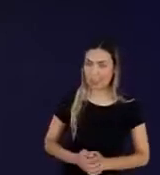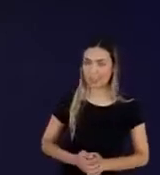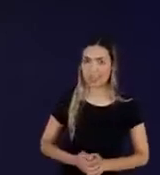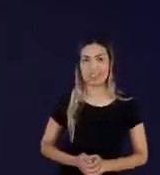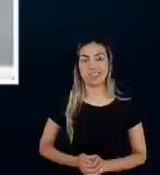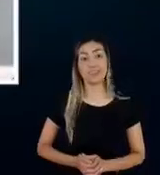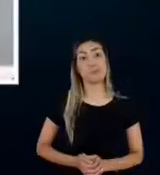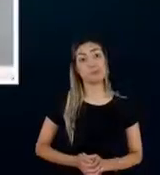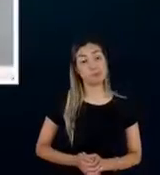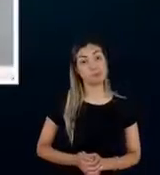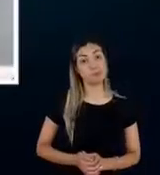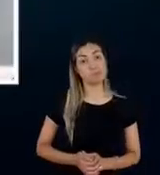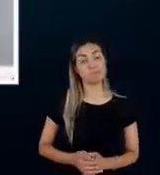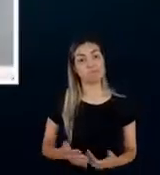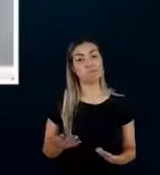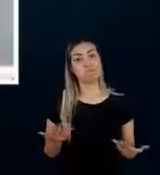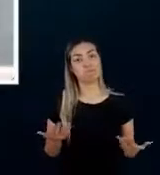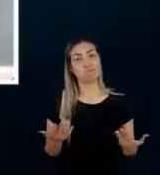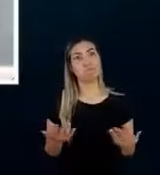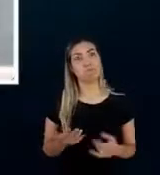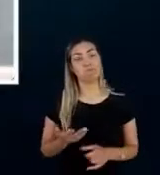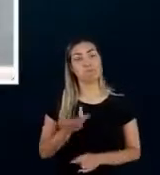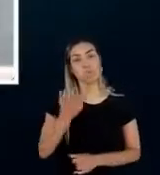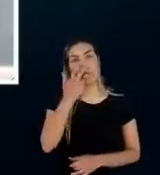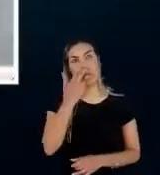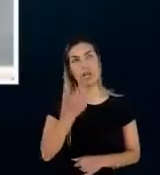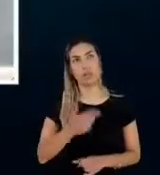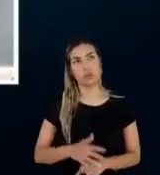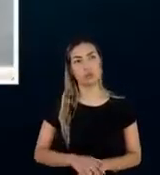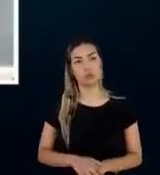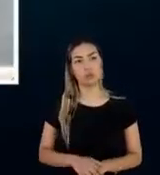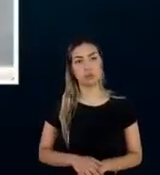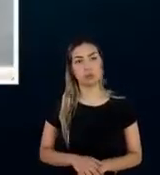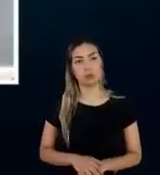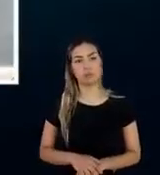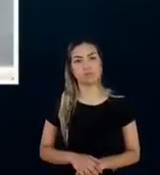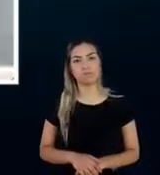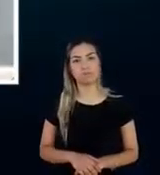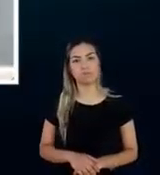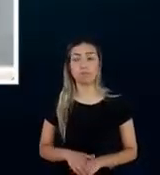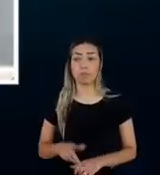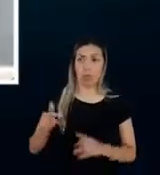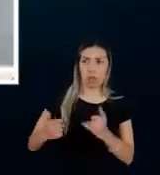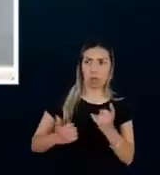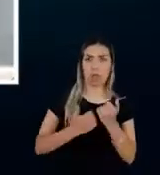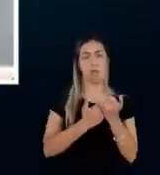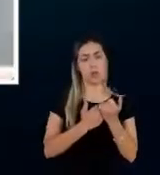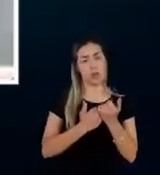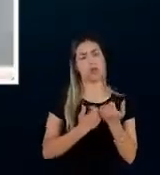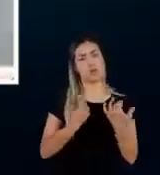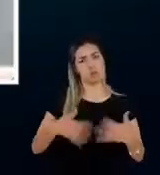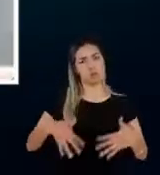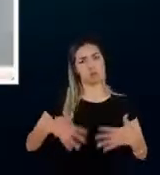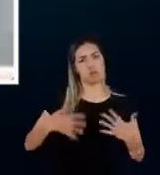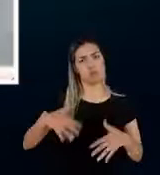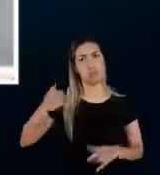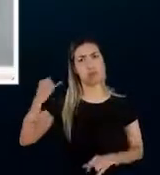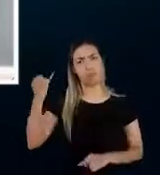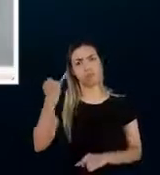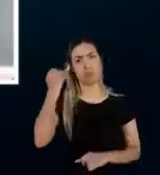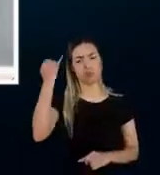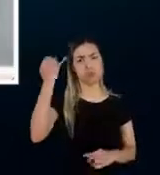Eu acho que a contribuição é fundamental e a